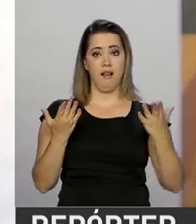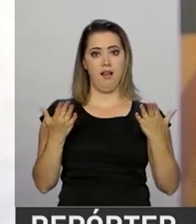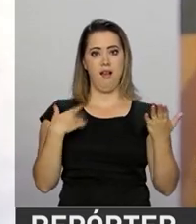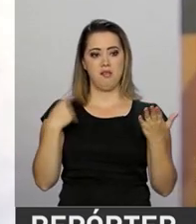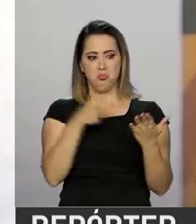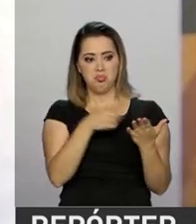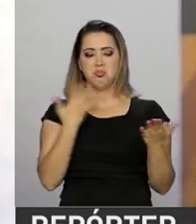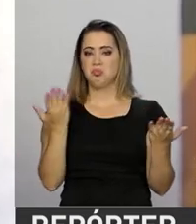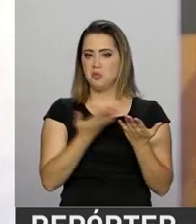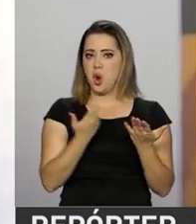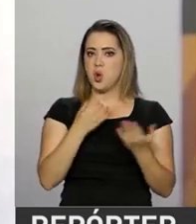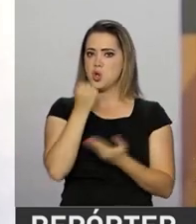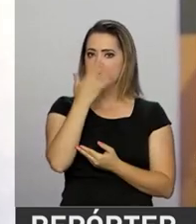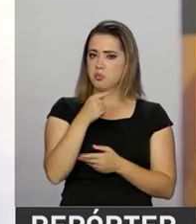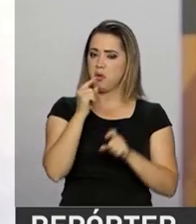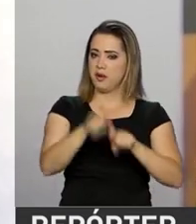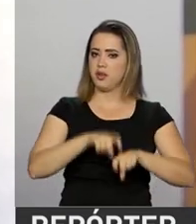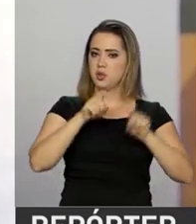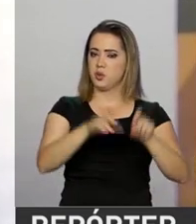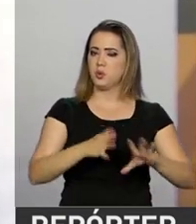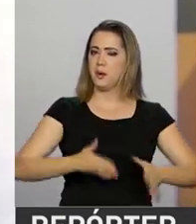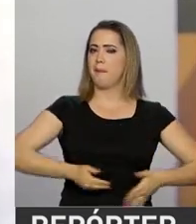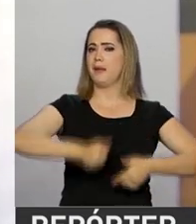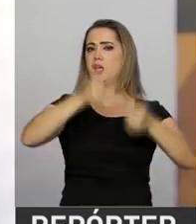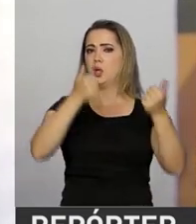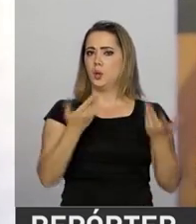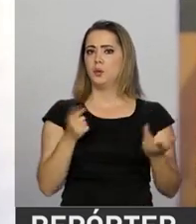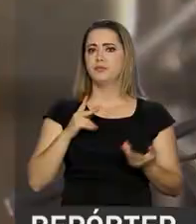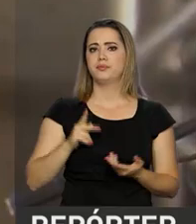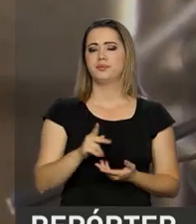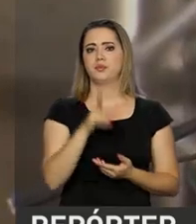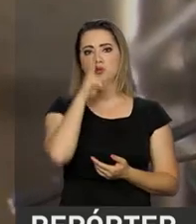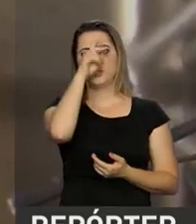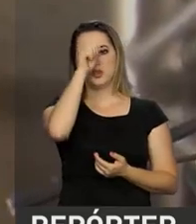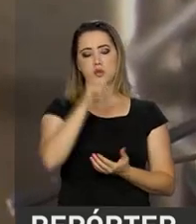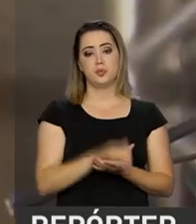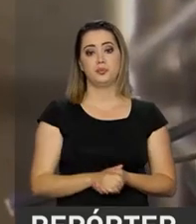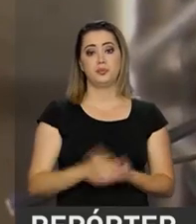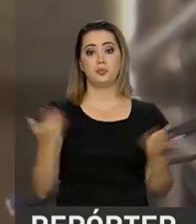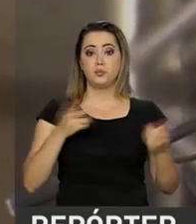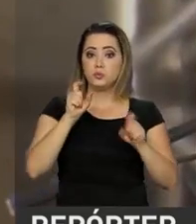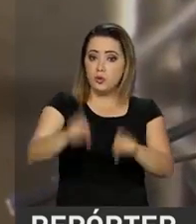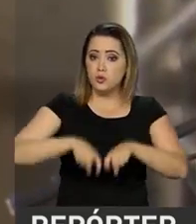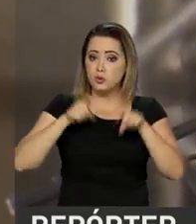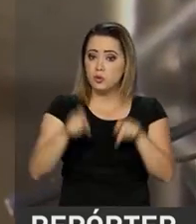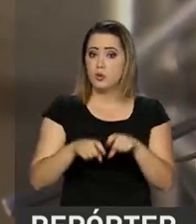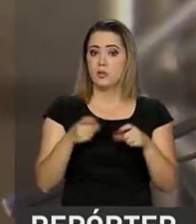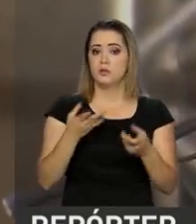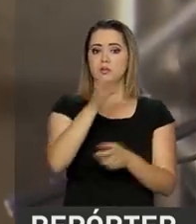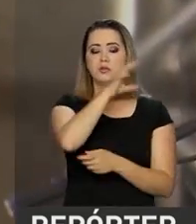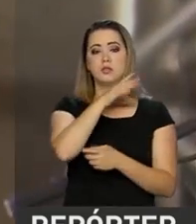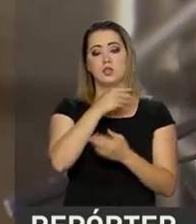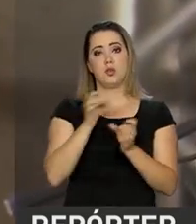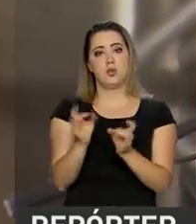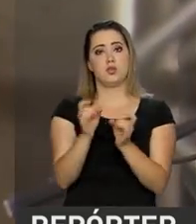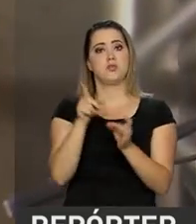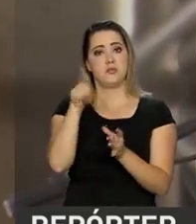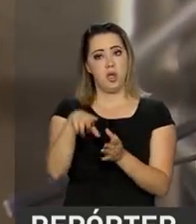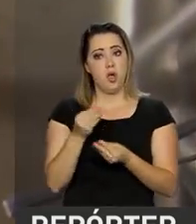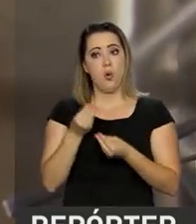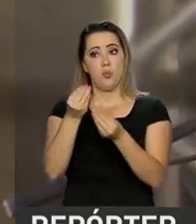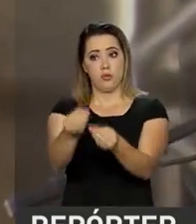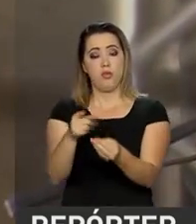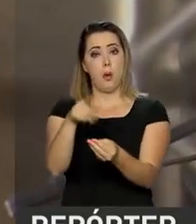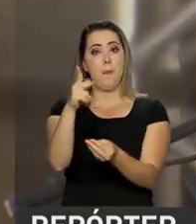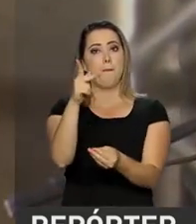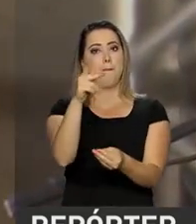e vão fazendo com que a agricultura fique cada vez mais firme e cada vez mais forte O agronegócio e a Agricultura é que garantiram o PIB quando nós falamos